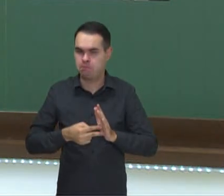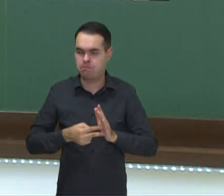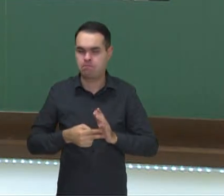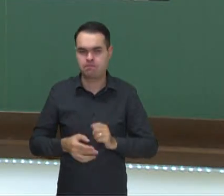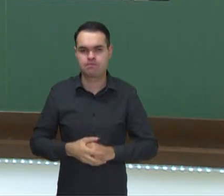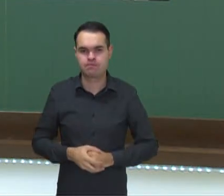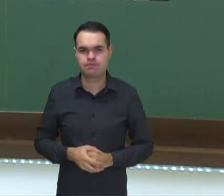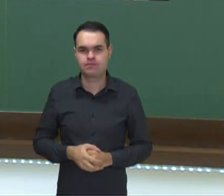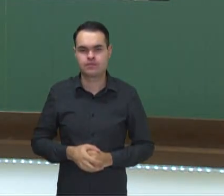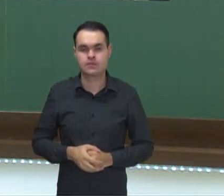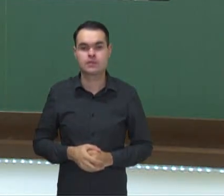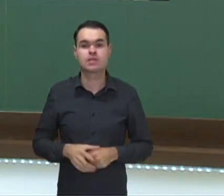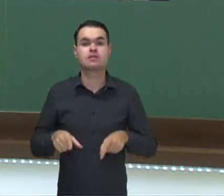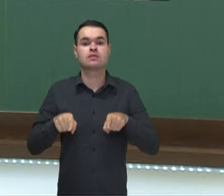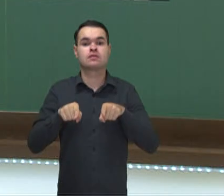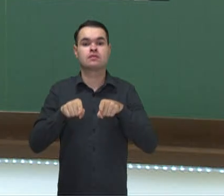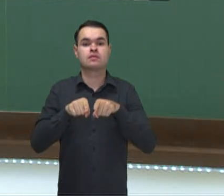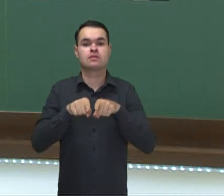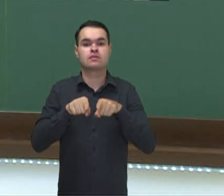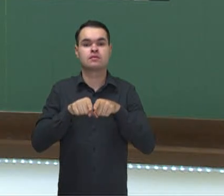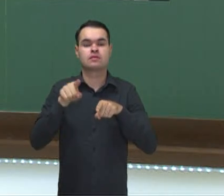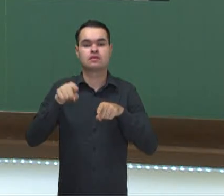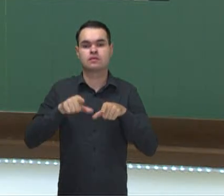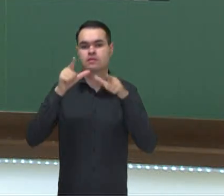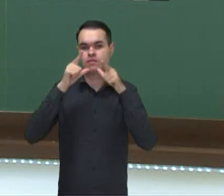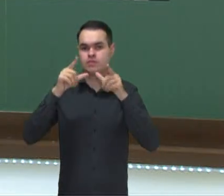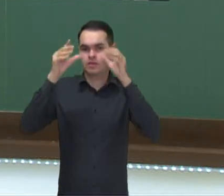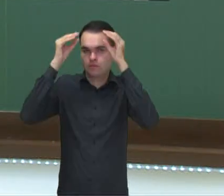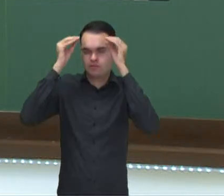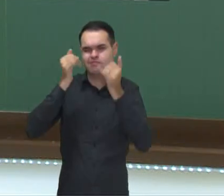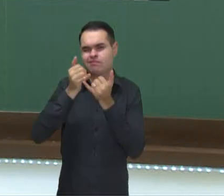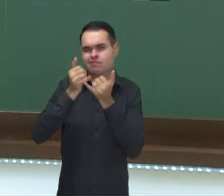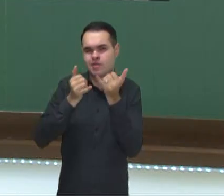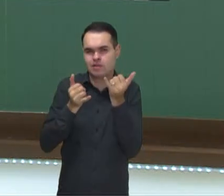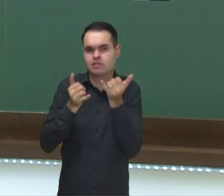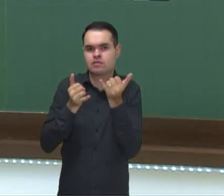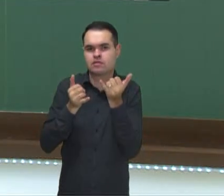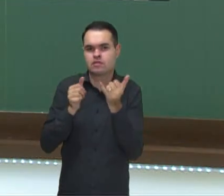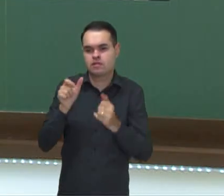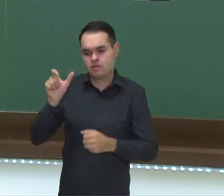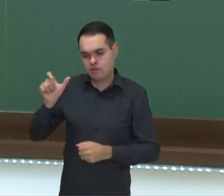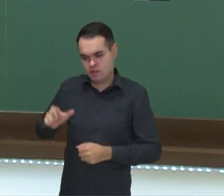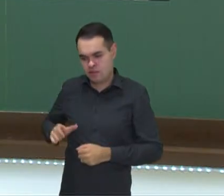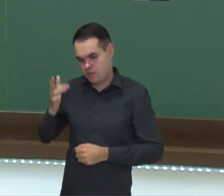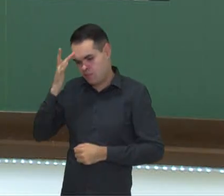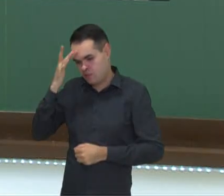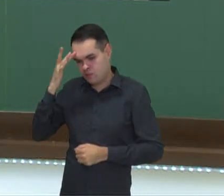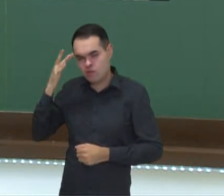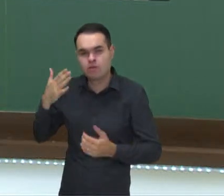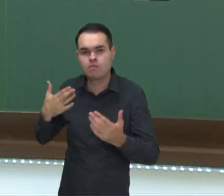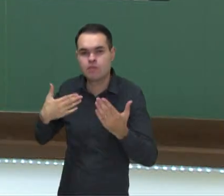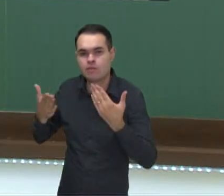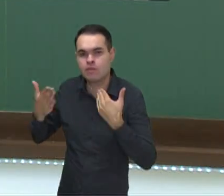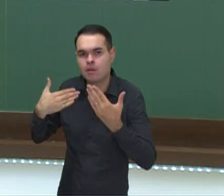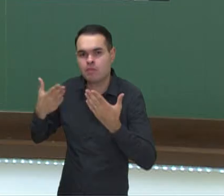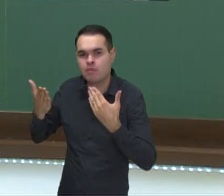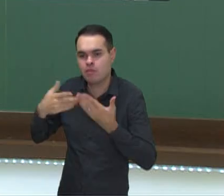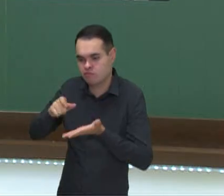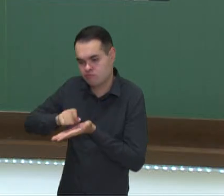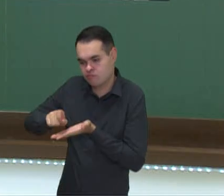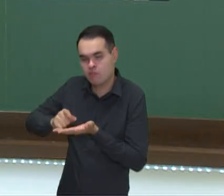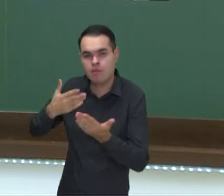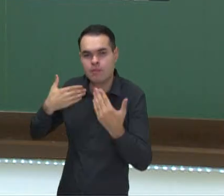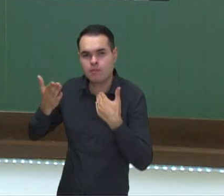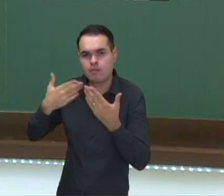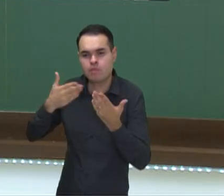E ainda, temos uma linguagem que parece que o redator está conversando conosco, com o leitor.